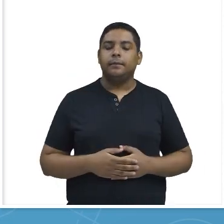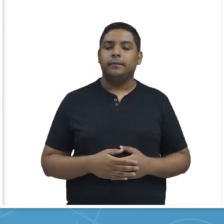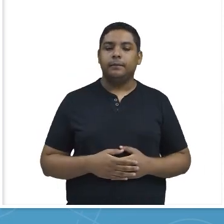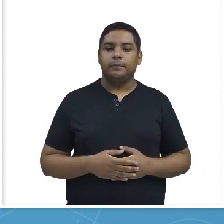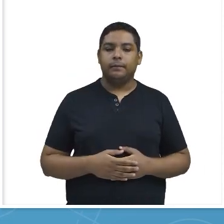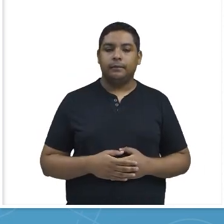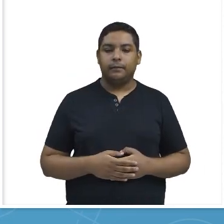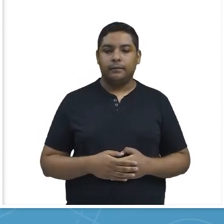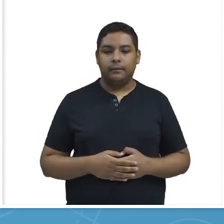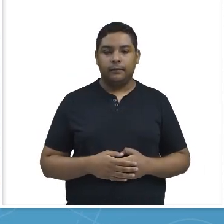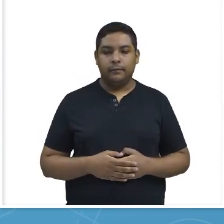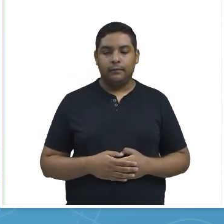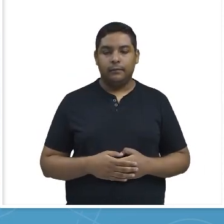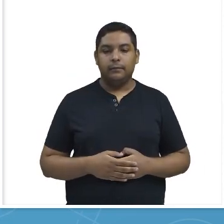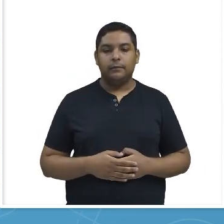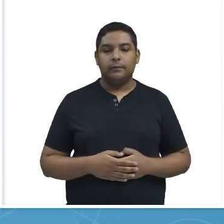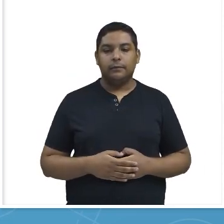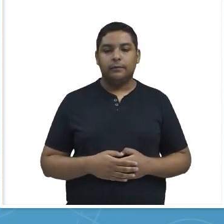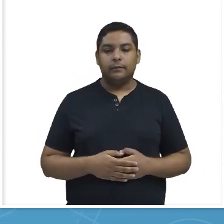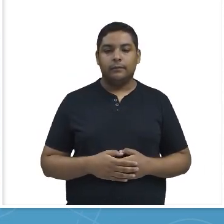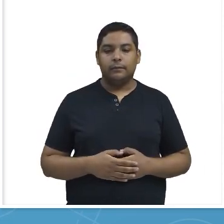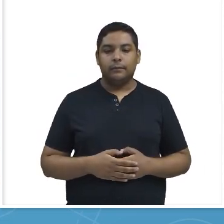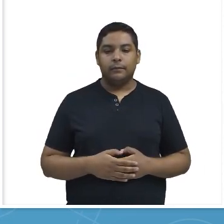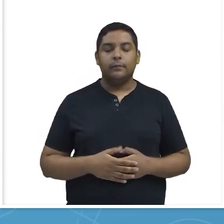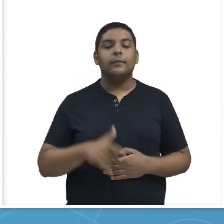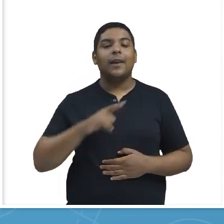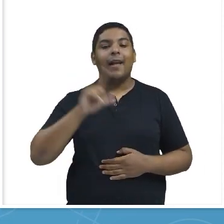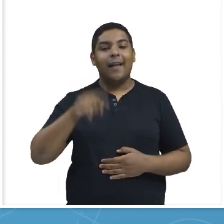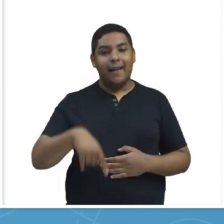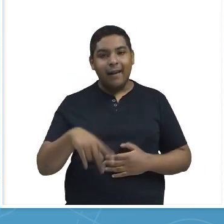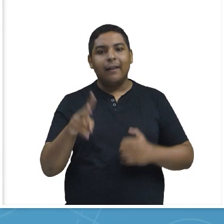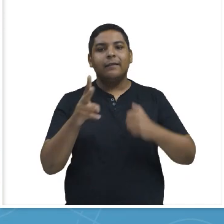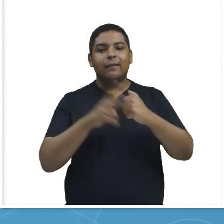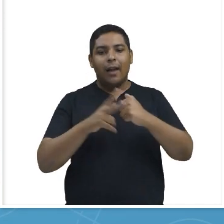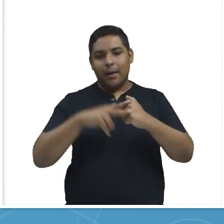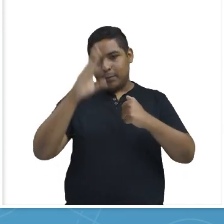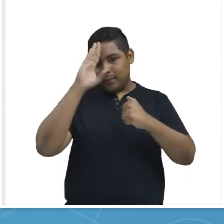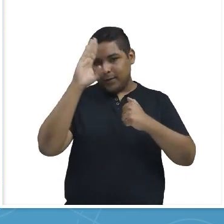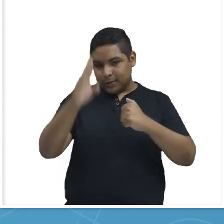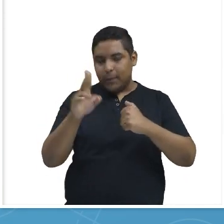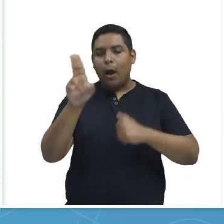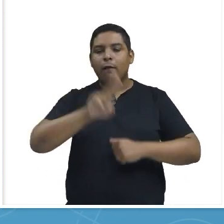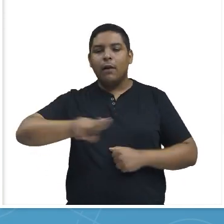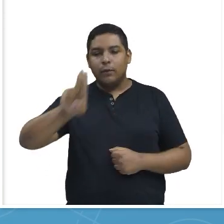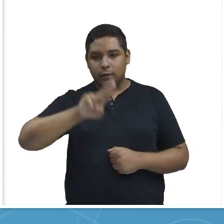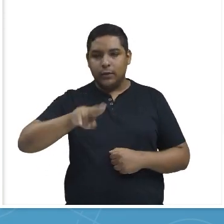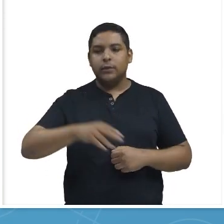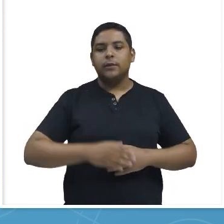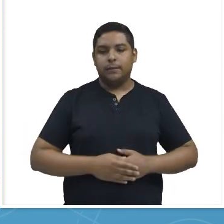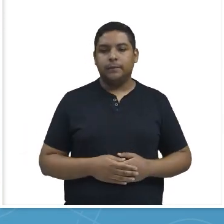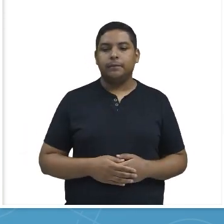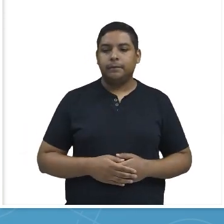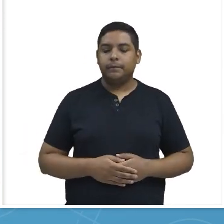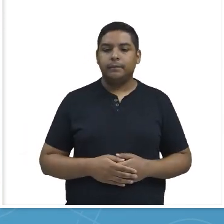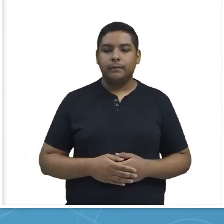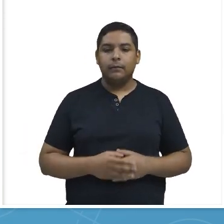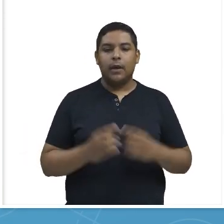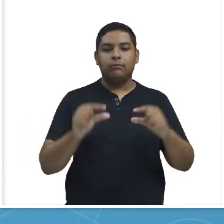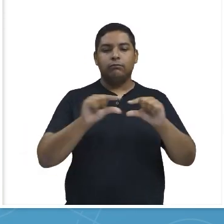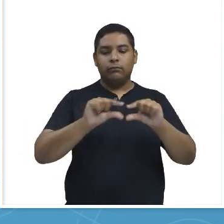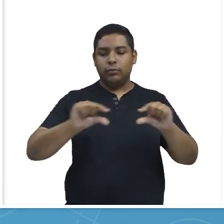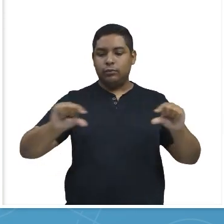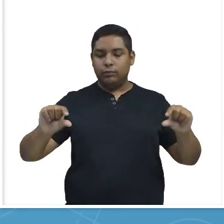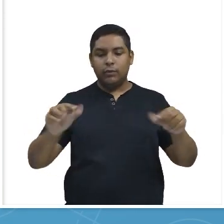buy, go out. Esses são os verbos principais que você vai utilizar para formar, né, a